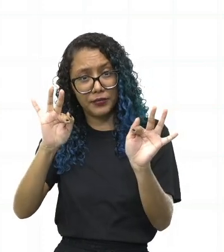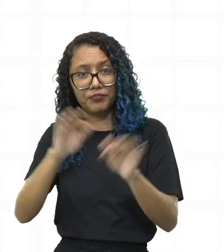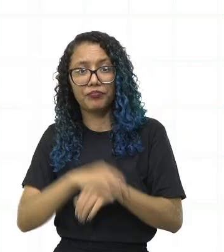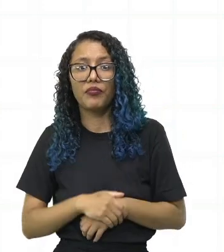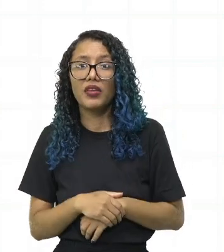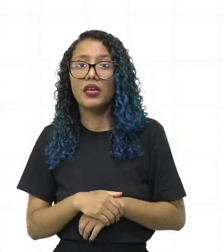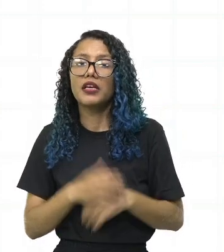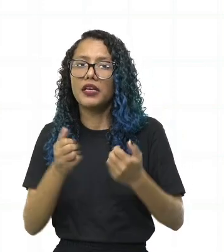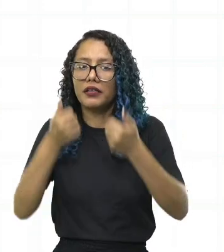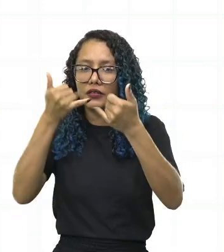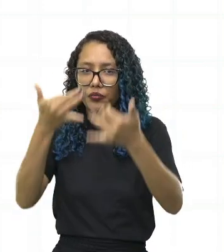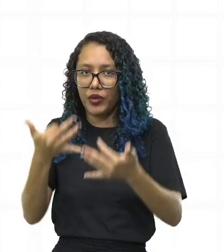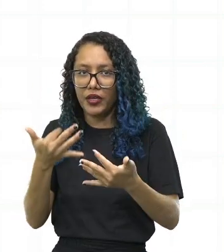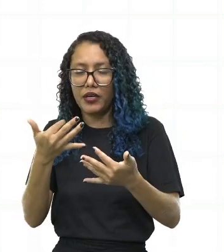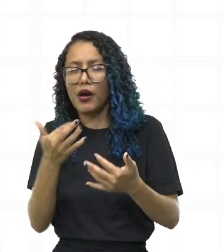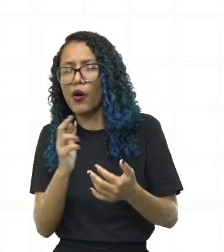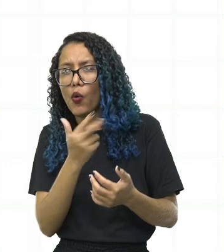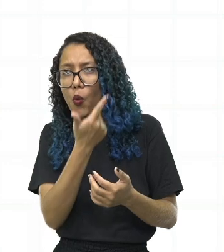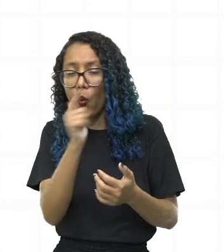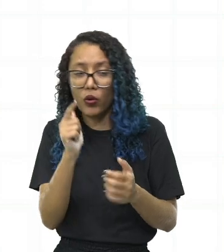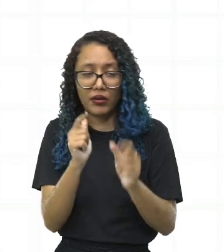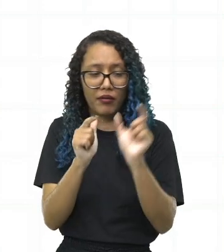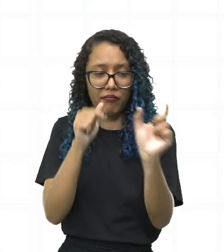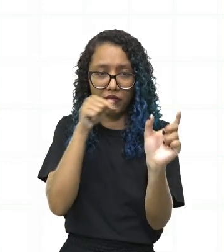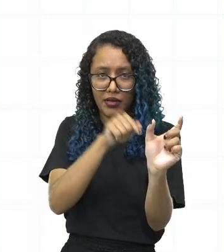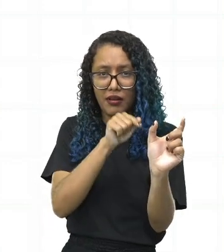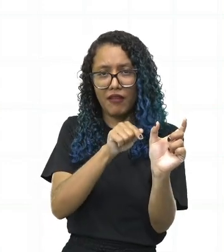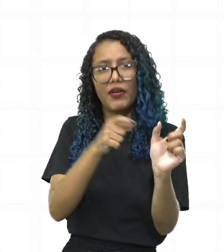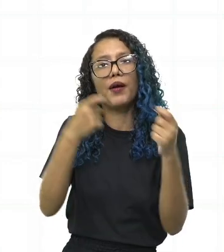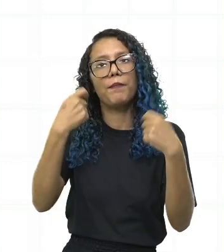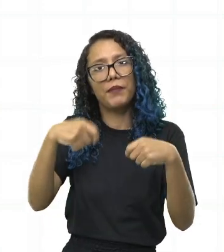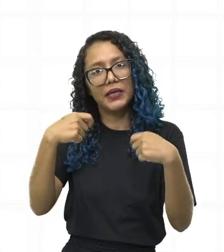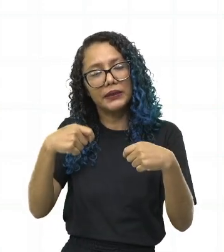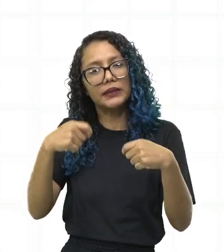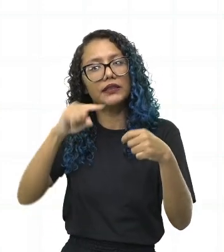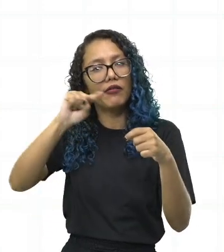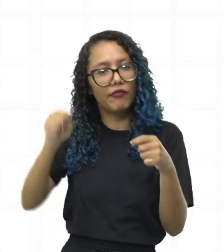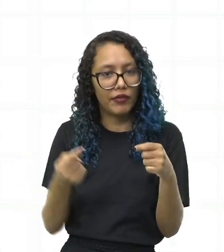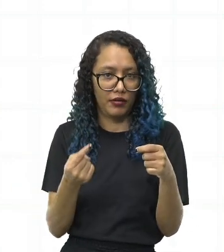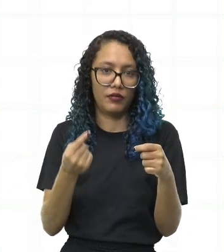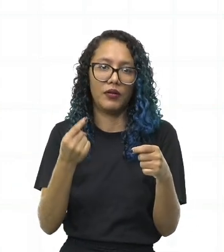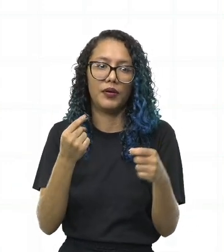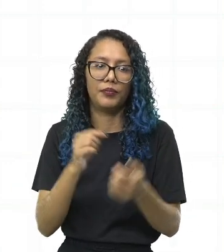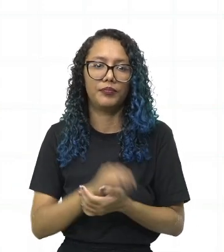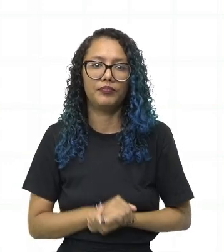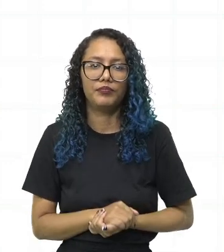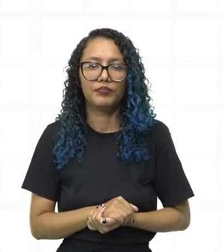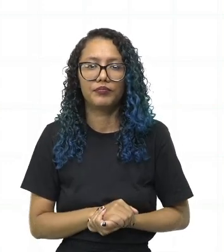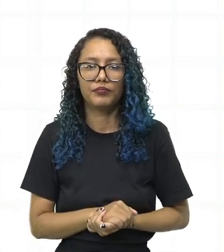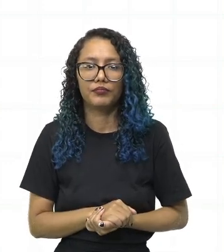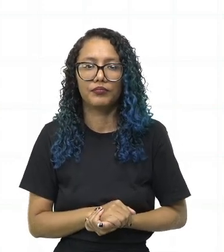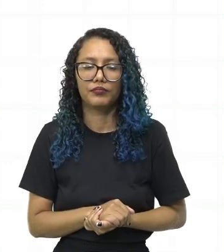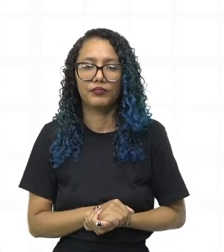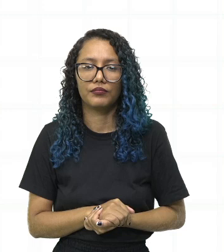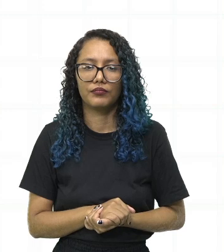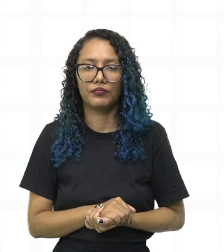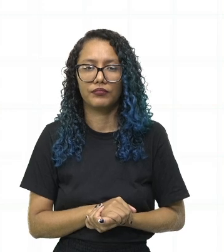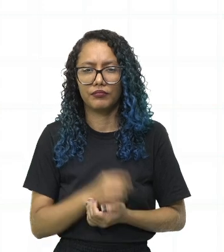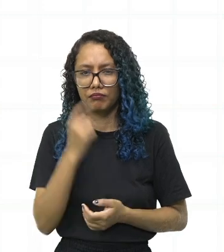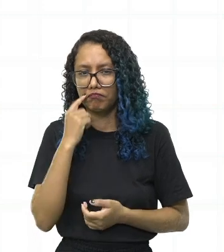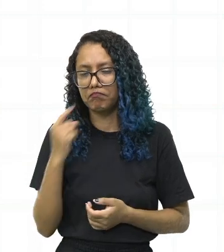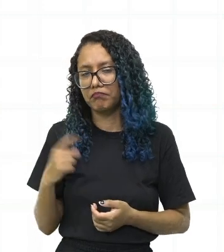termo anterior, tá bom? Então, o que é o aposto? Olha só como ele veio o que, ó,